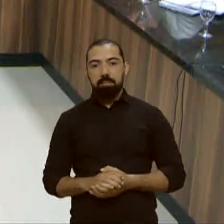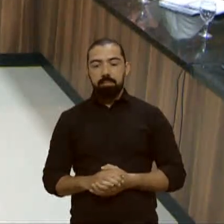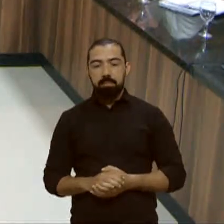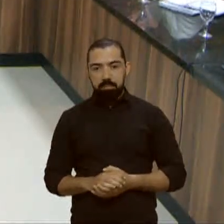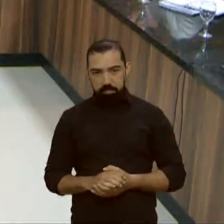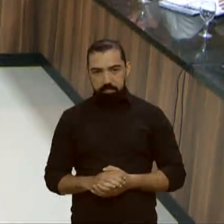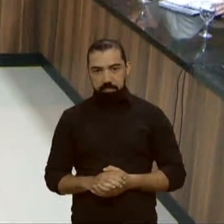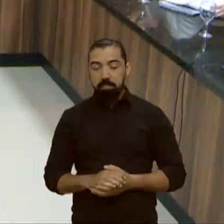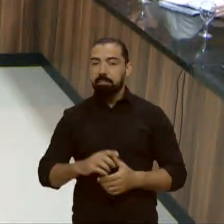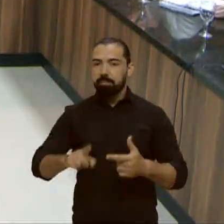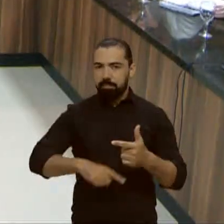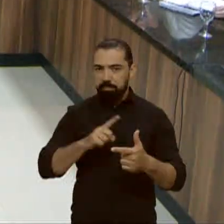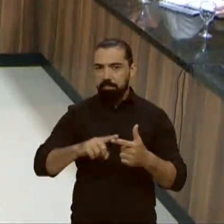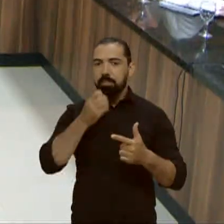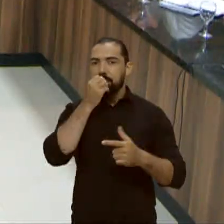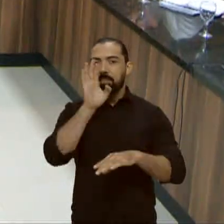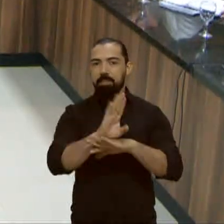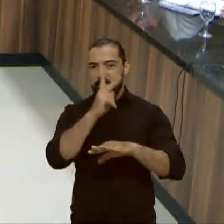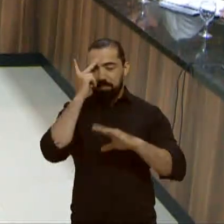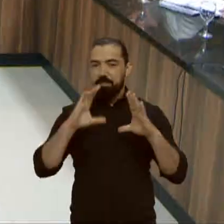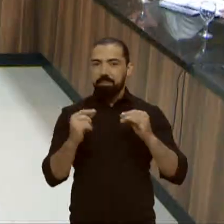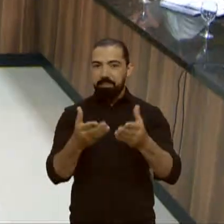E mais uma vez, muito boa tarde a todos.